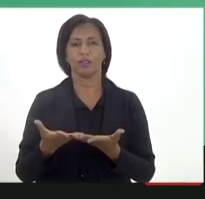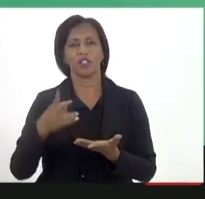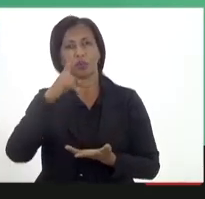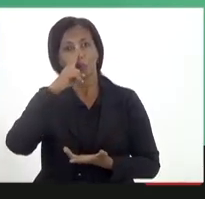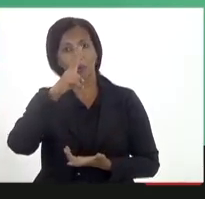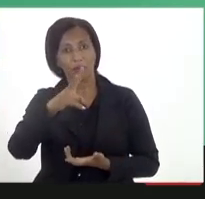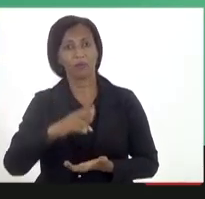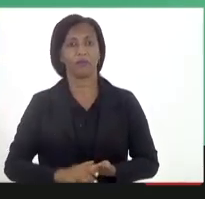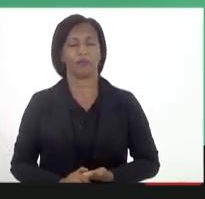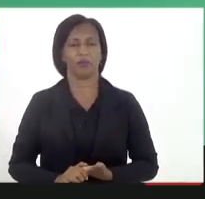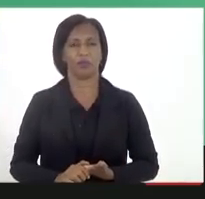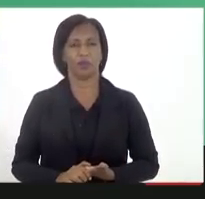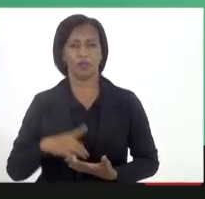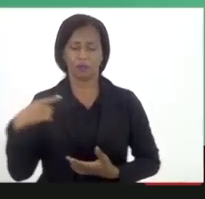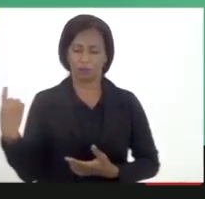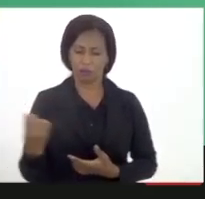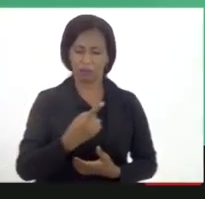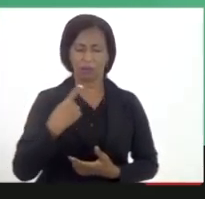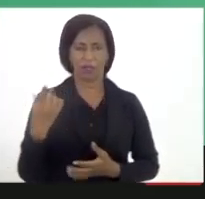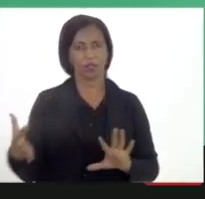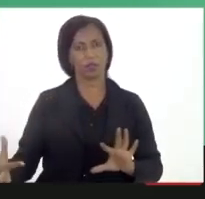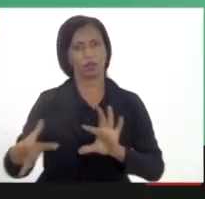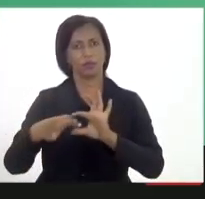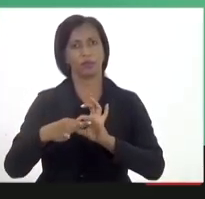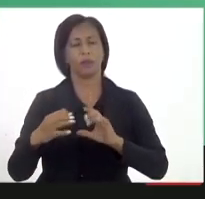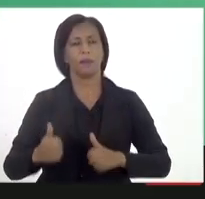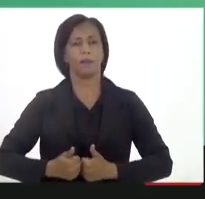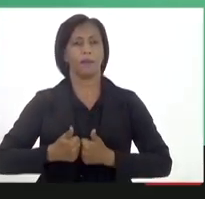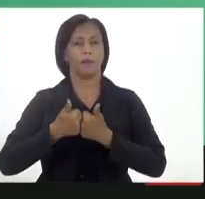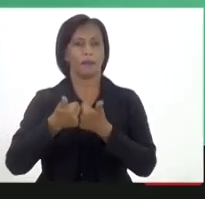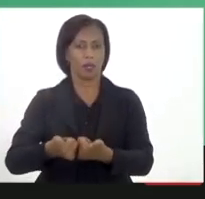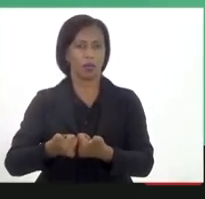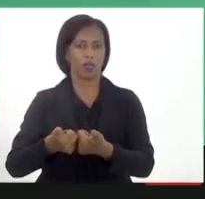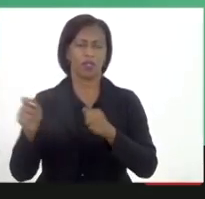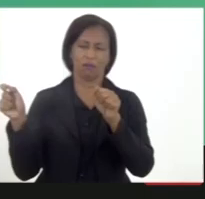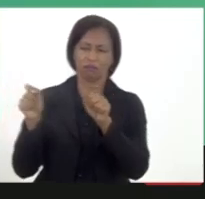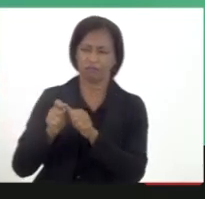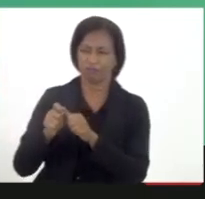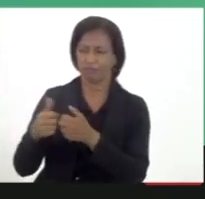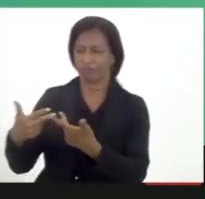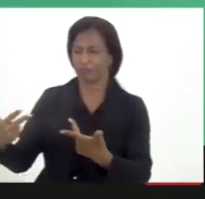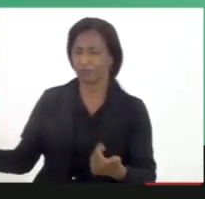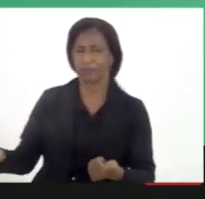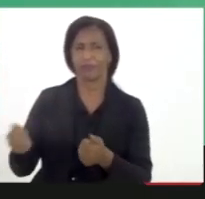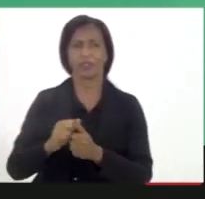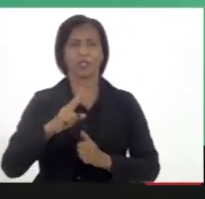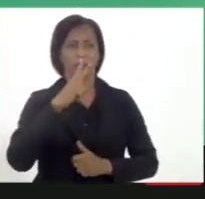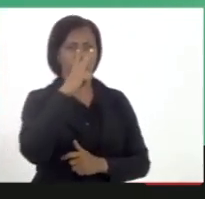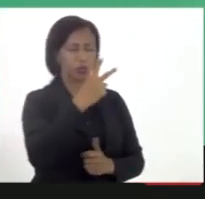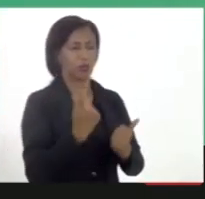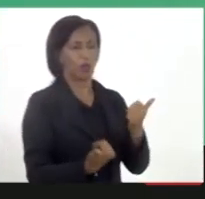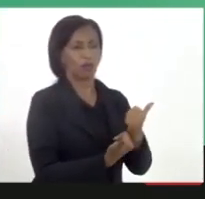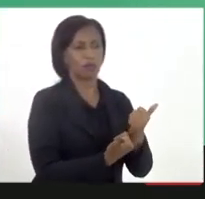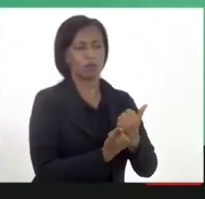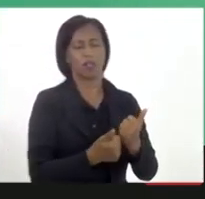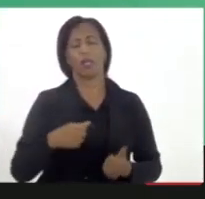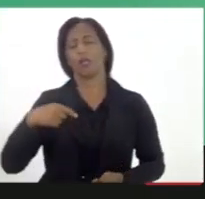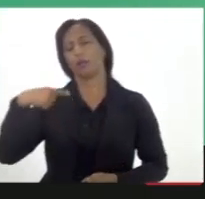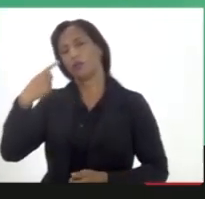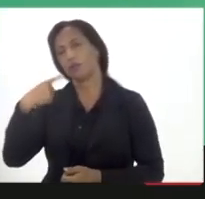braço nem entra para a gente promover melhorias nessa área tanto para as forças auxiliares quanto eu